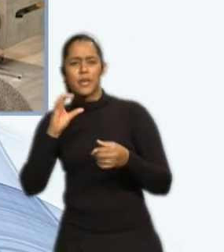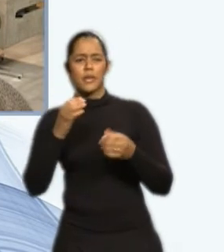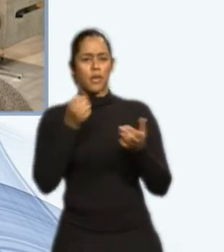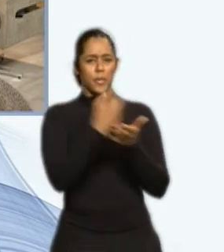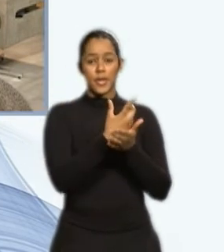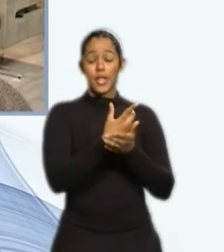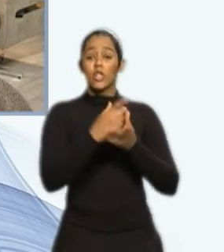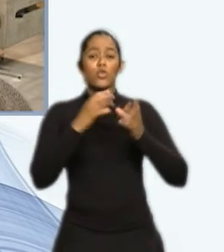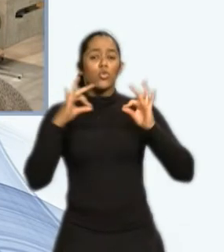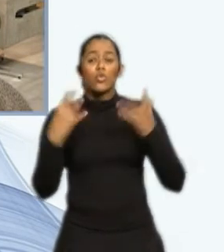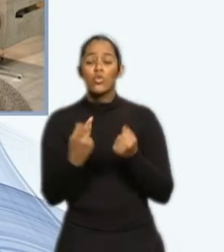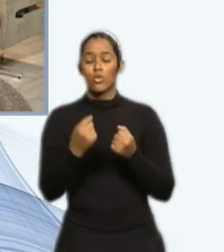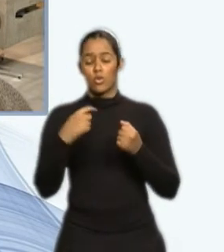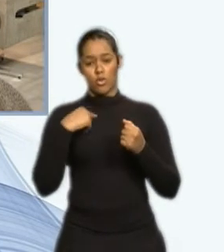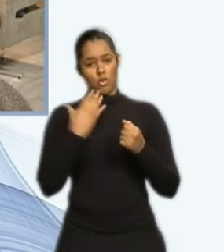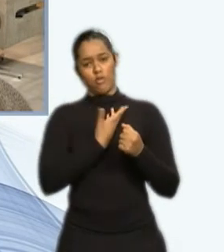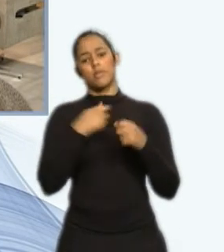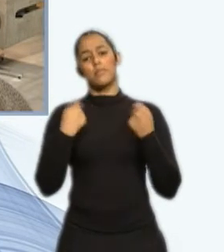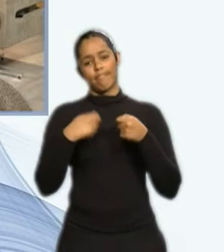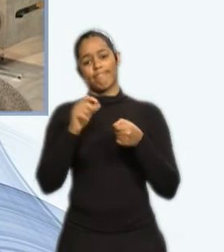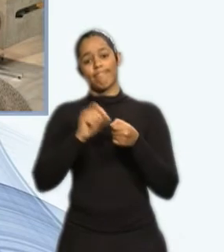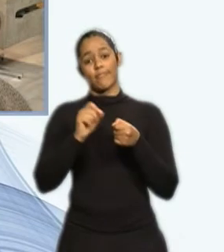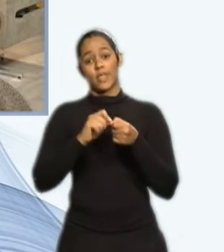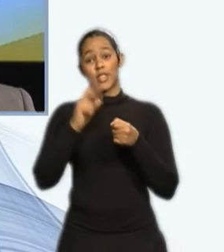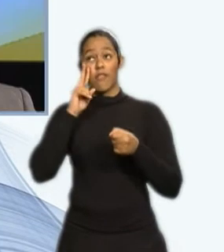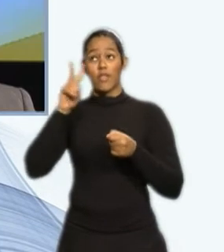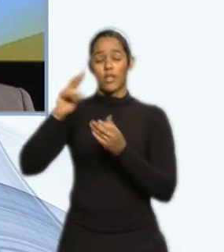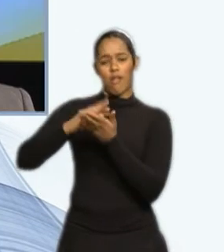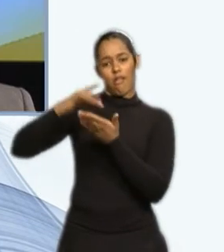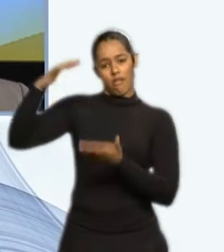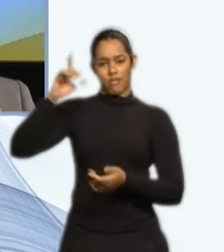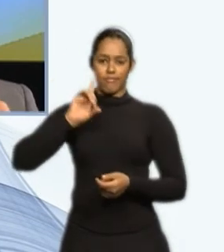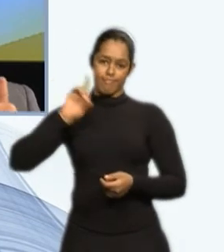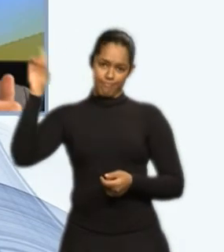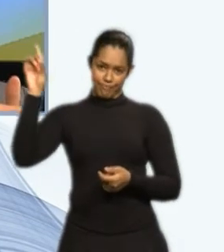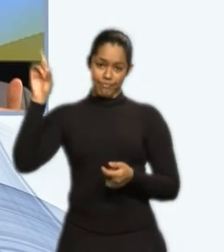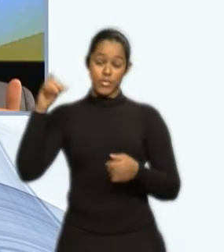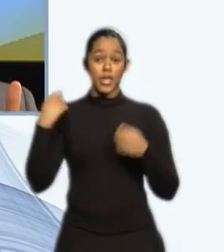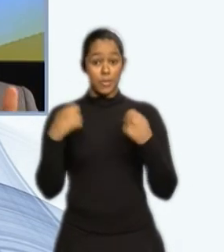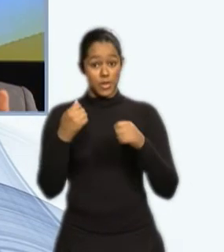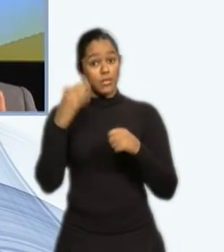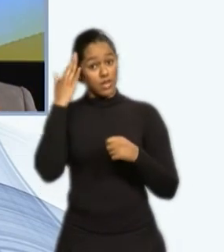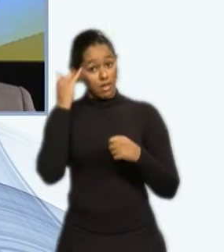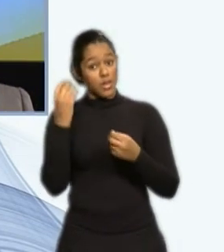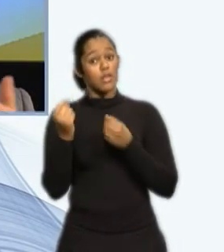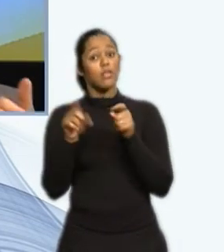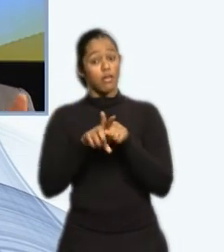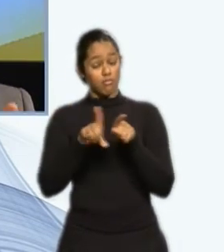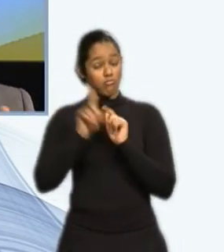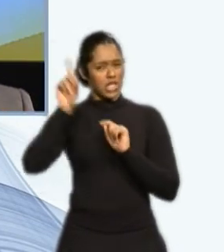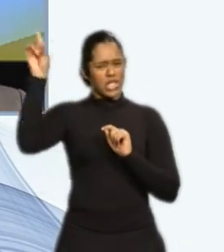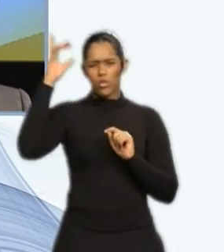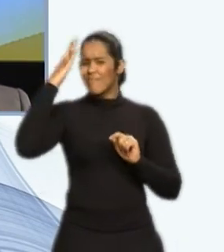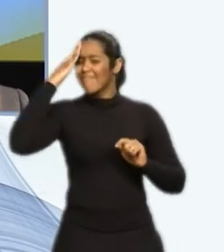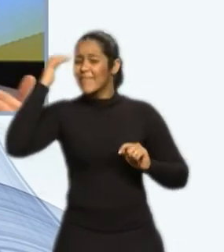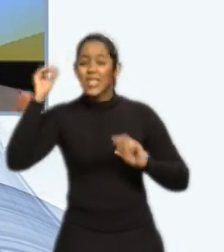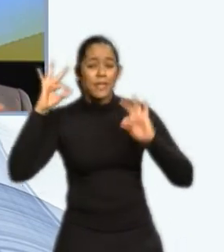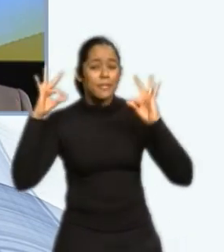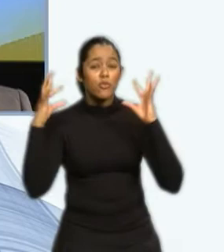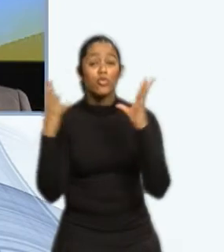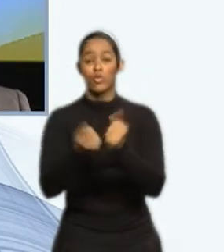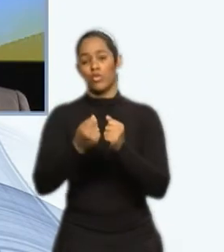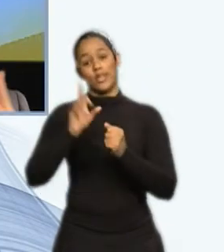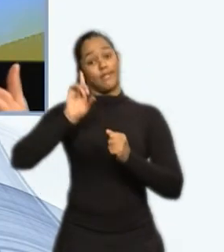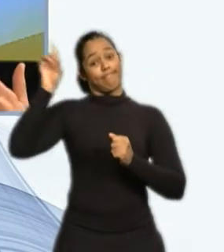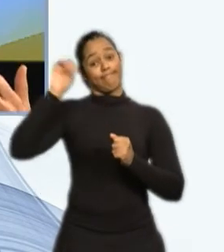fazer tudo para a glória de Deus. E devemos ter em vista que Deus é onisciente, Ele sabe de tudo